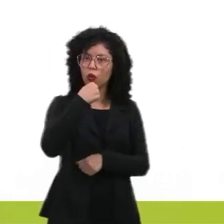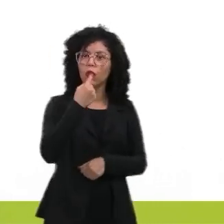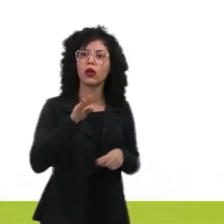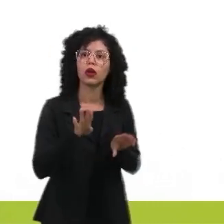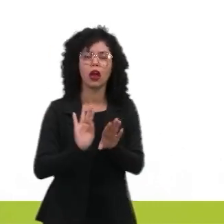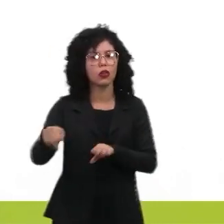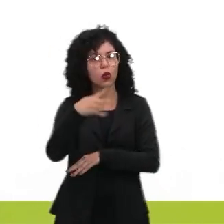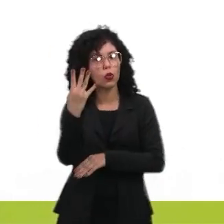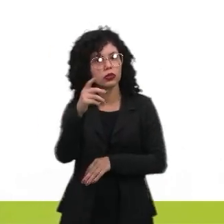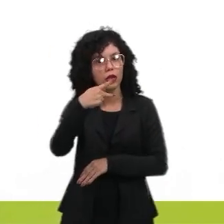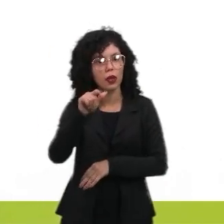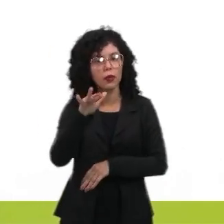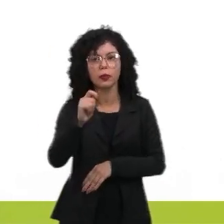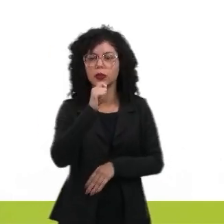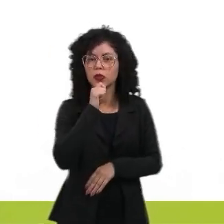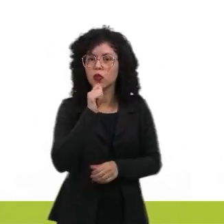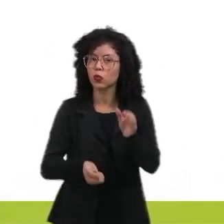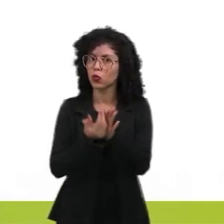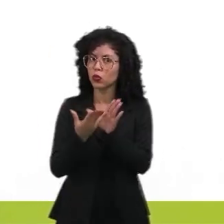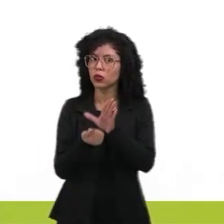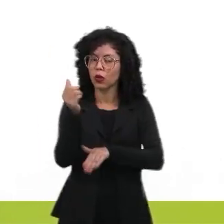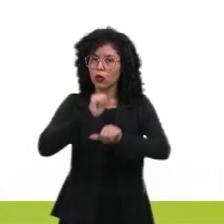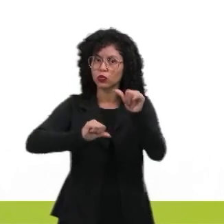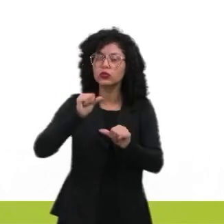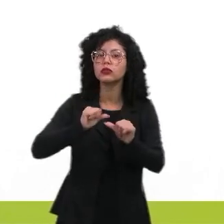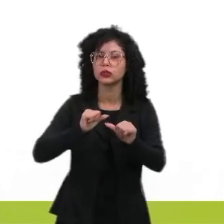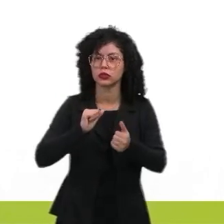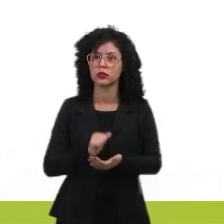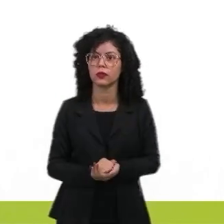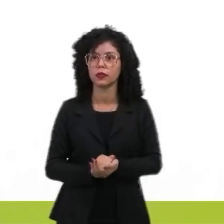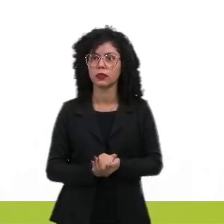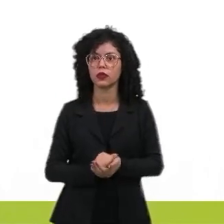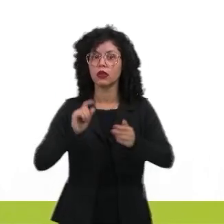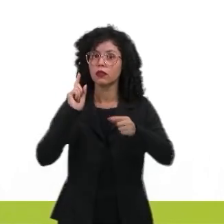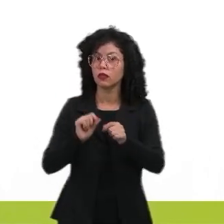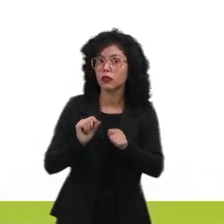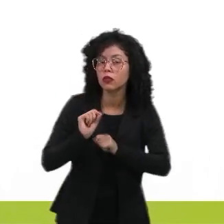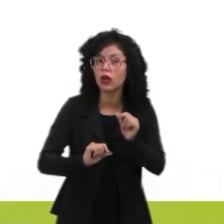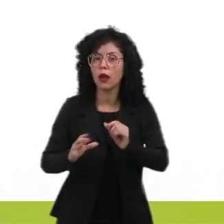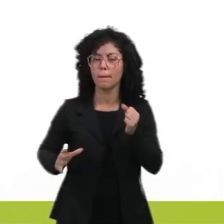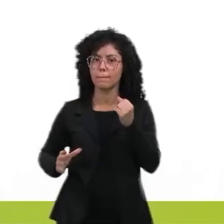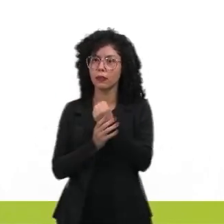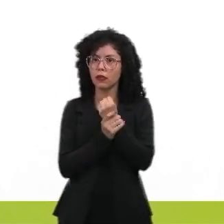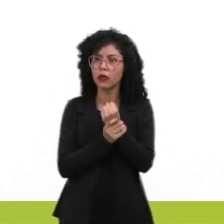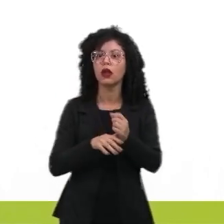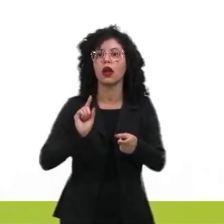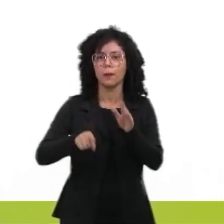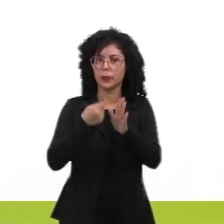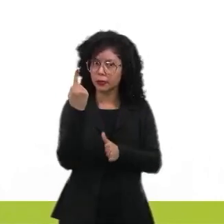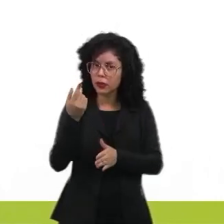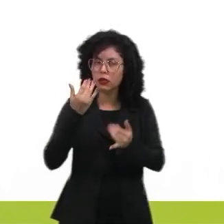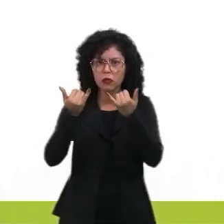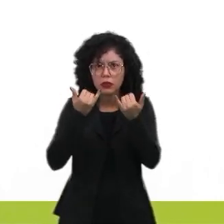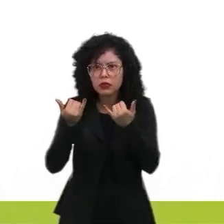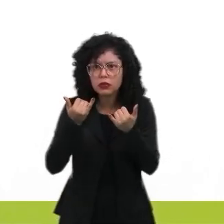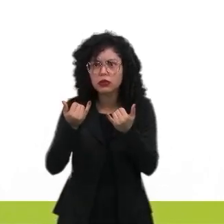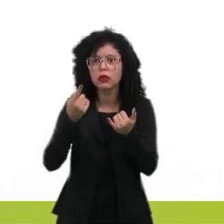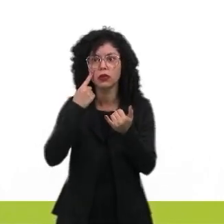saber quantas peças eu consigo produzir com essas alterações aqui. Aí o que a gente faz? A gente segura a primeira informação. Olha o que